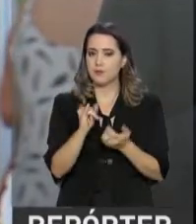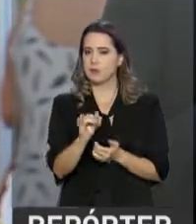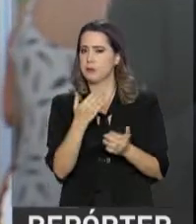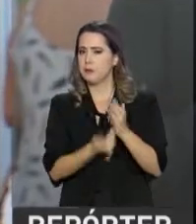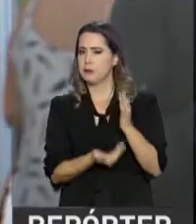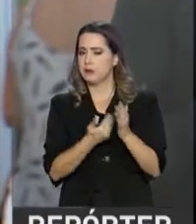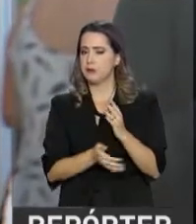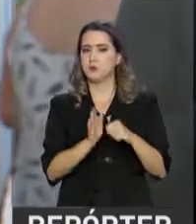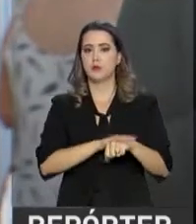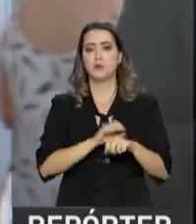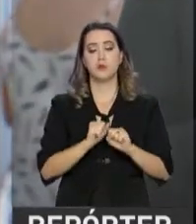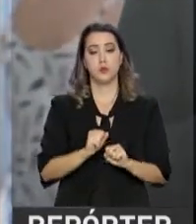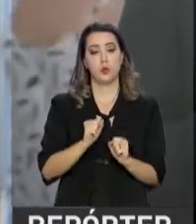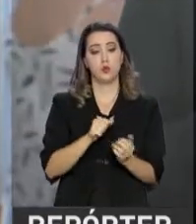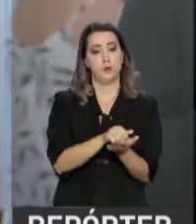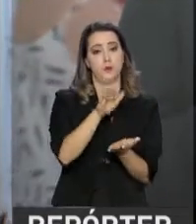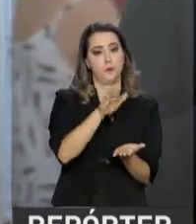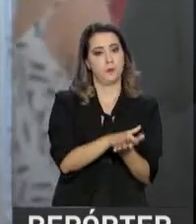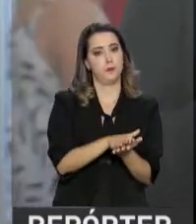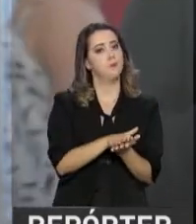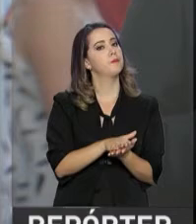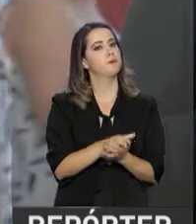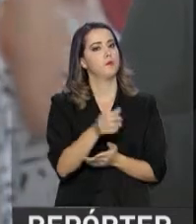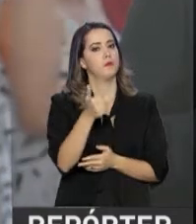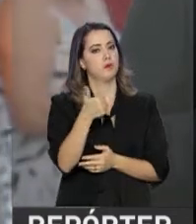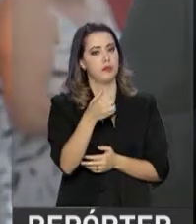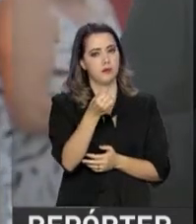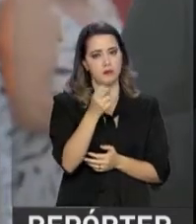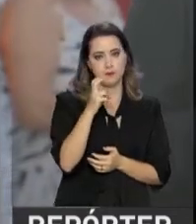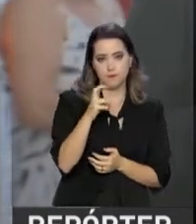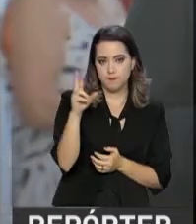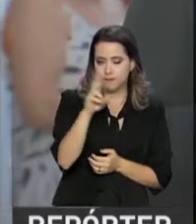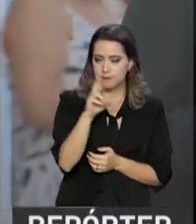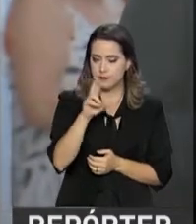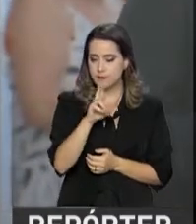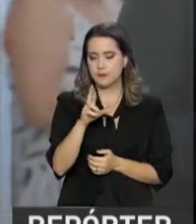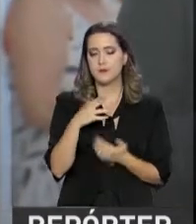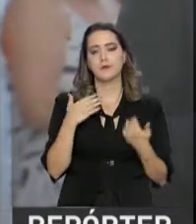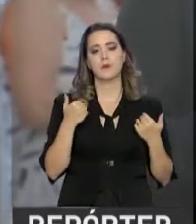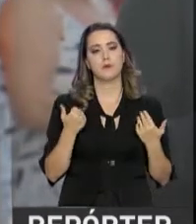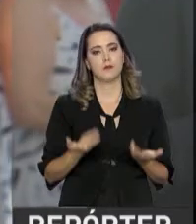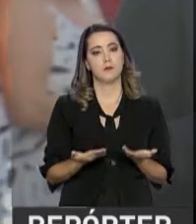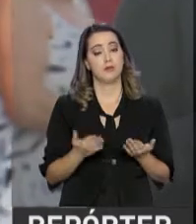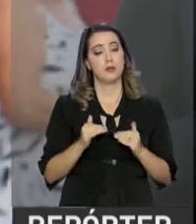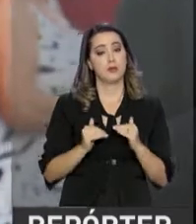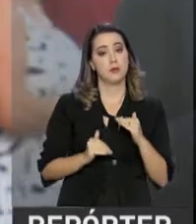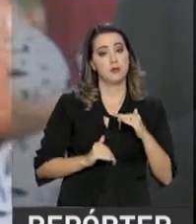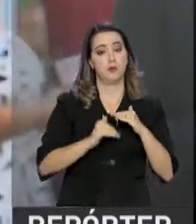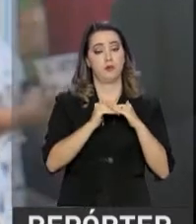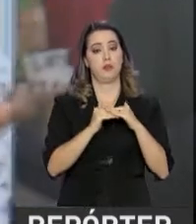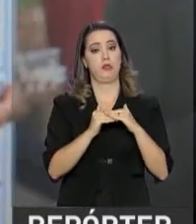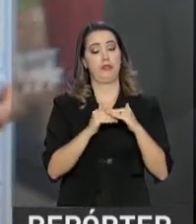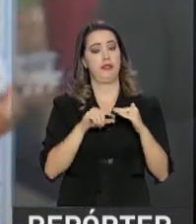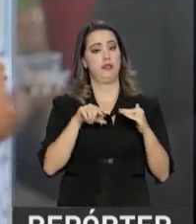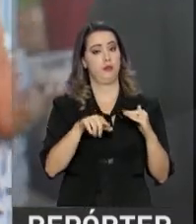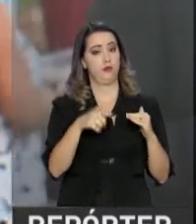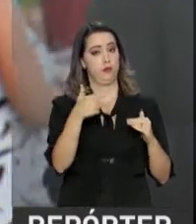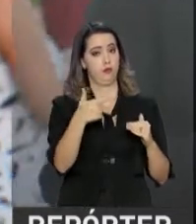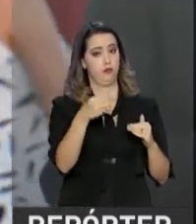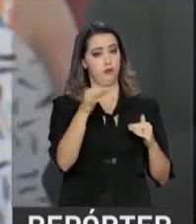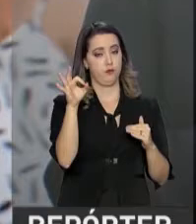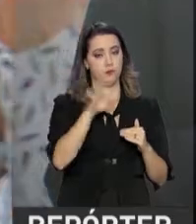pode ter que pagar multa de no mínimo 165 reais e setenta e quatro centavos mas que pode chegar até